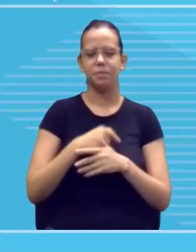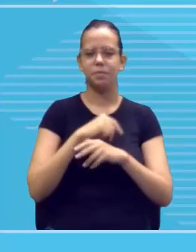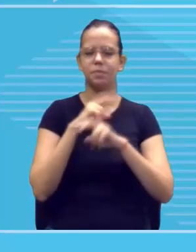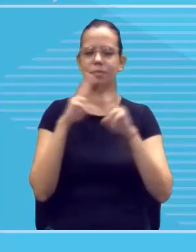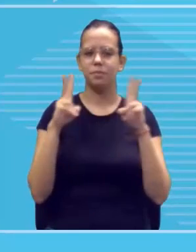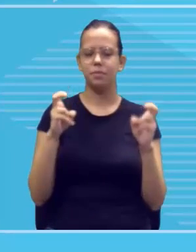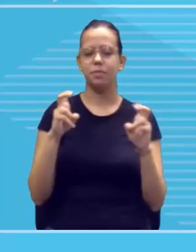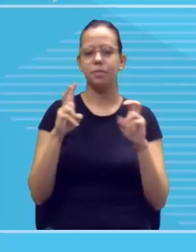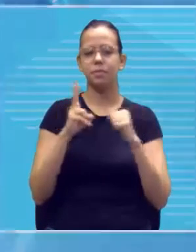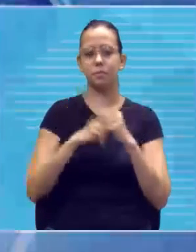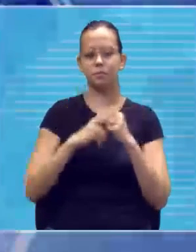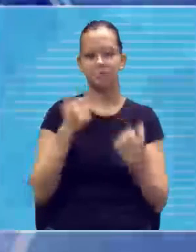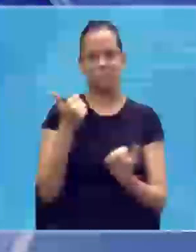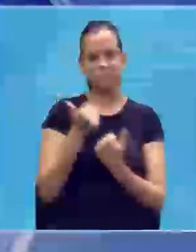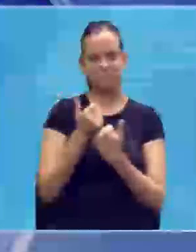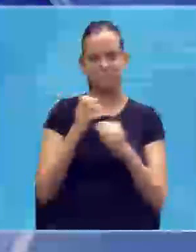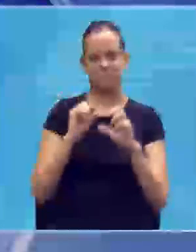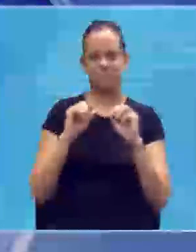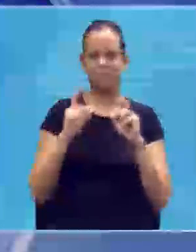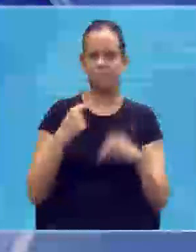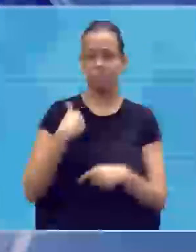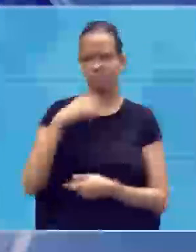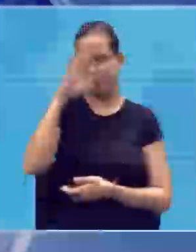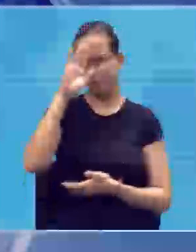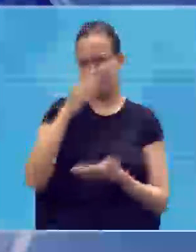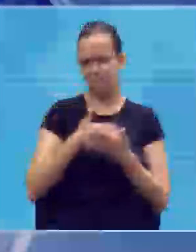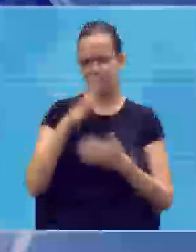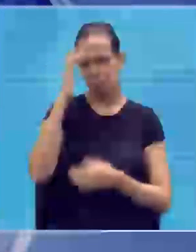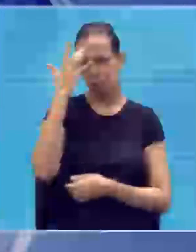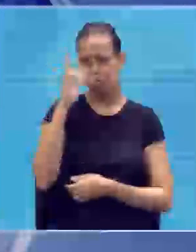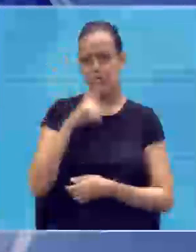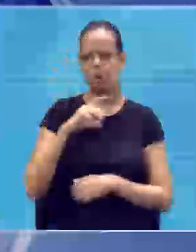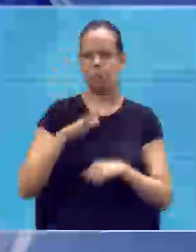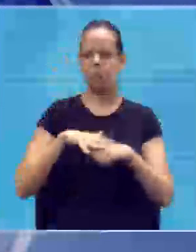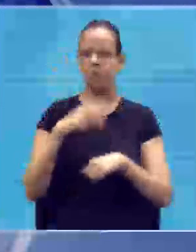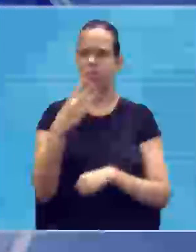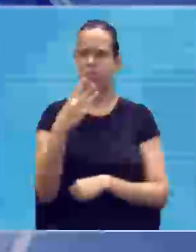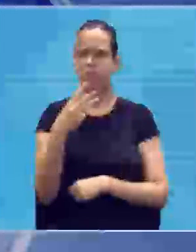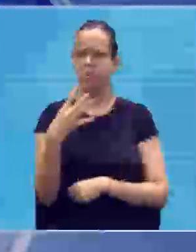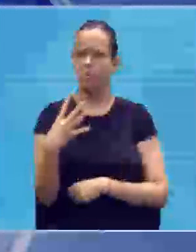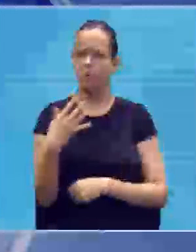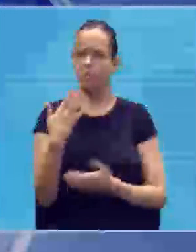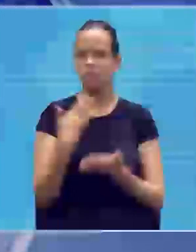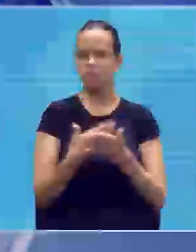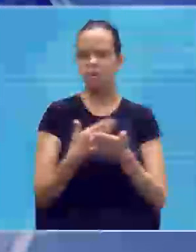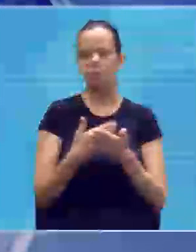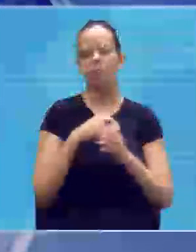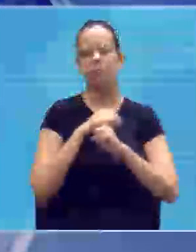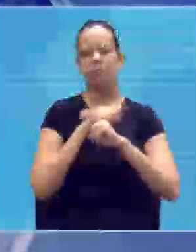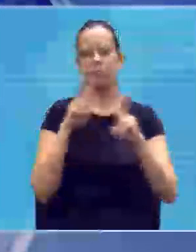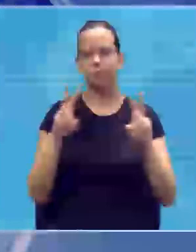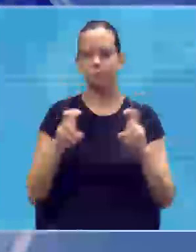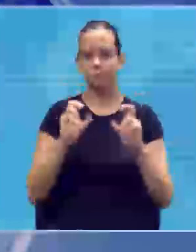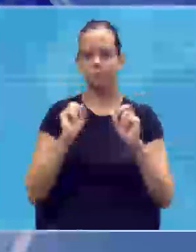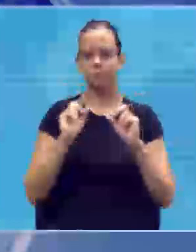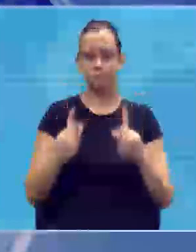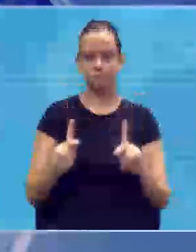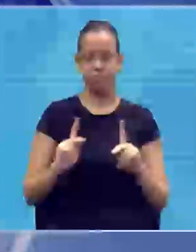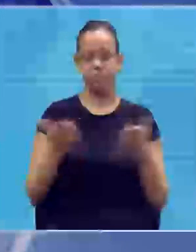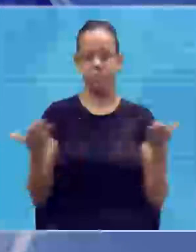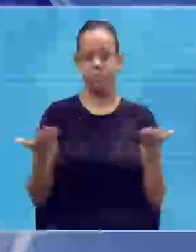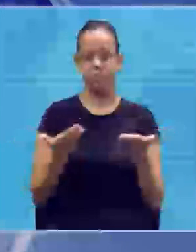Morais belezinha galera eu acredito que a gente tem mais três ou quatro encontros sobre moda a gente vai agora